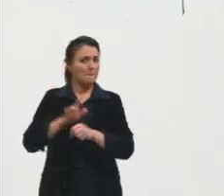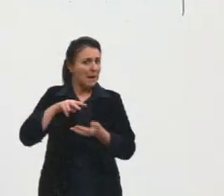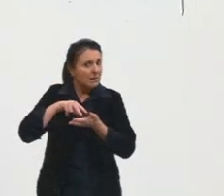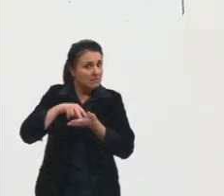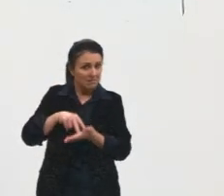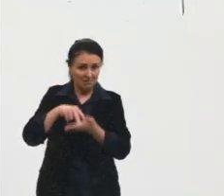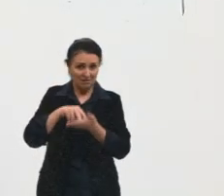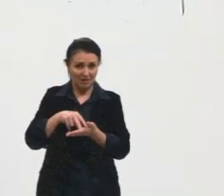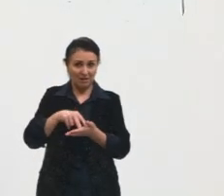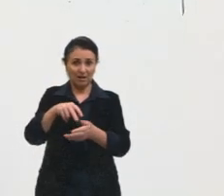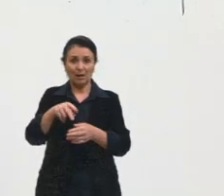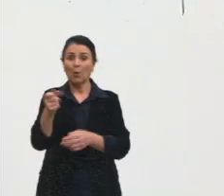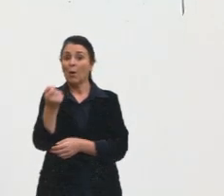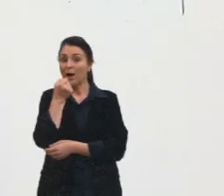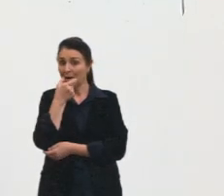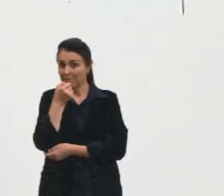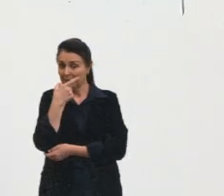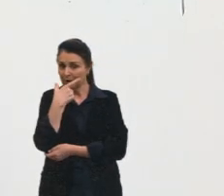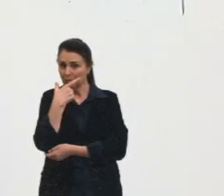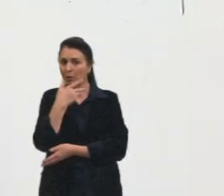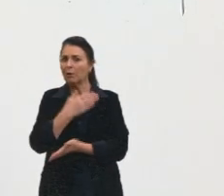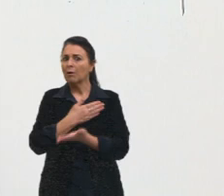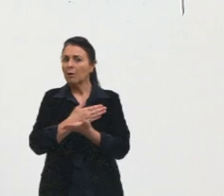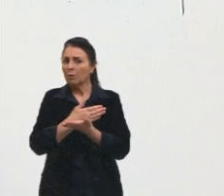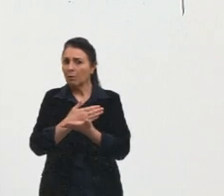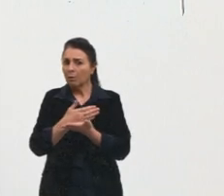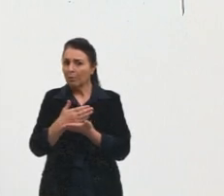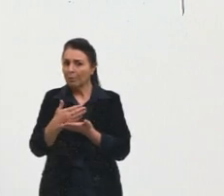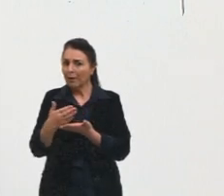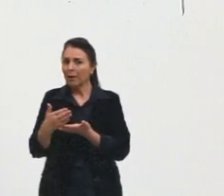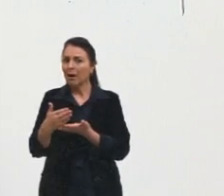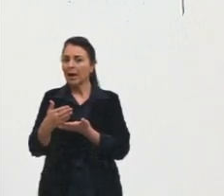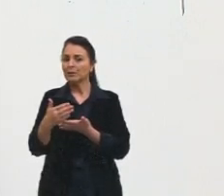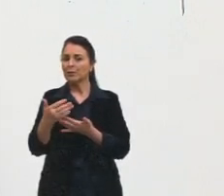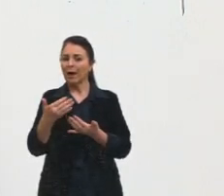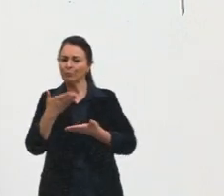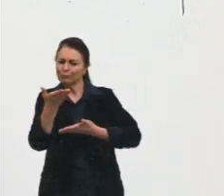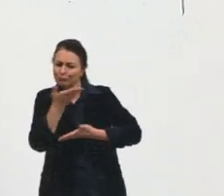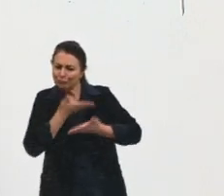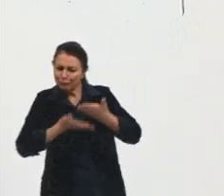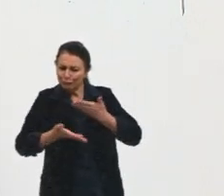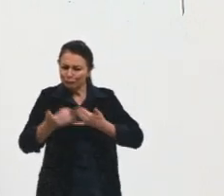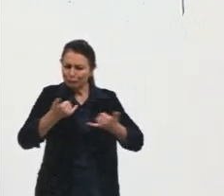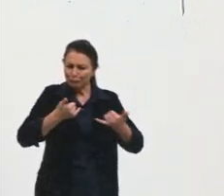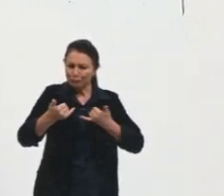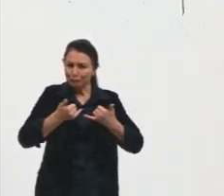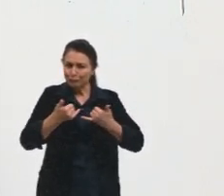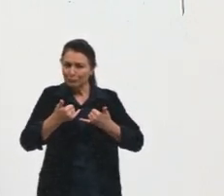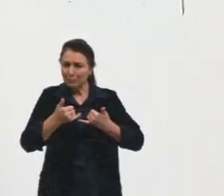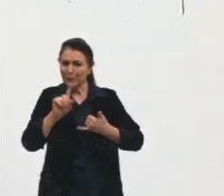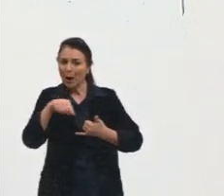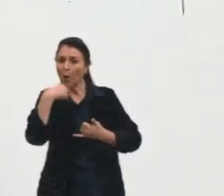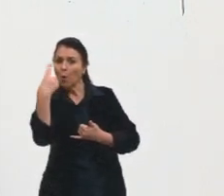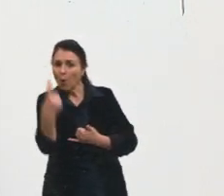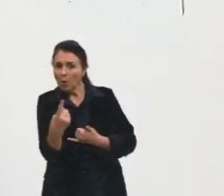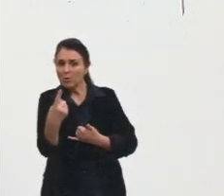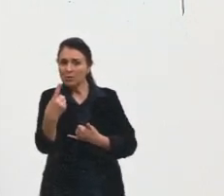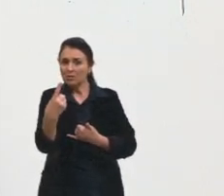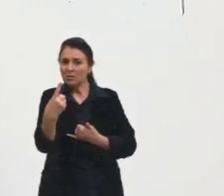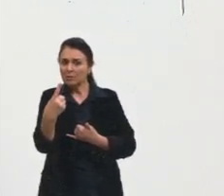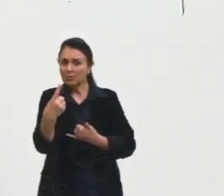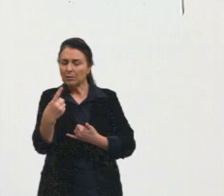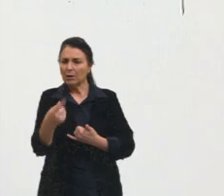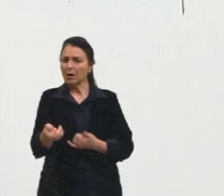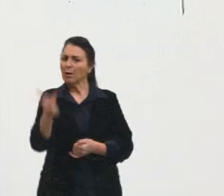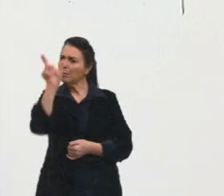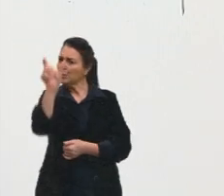resistentes ao antibiótico elas vão passar essas informações para as suas descendentes E aí o quando